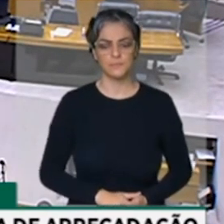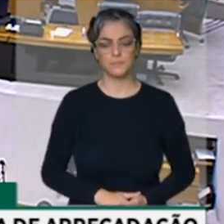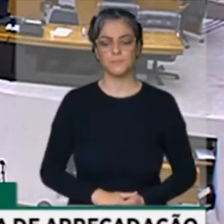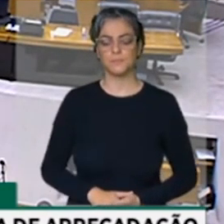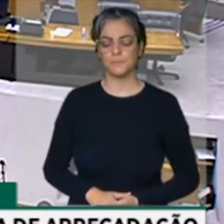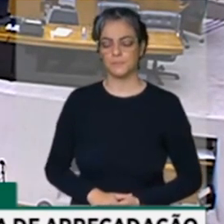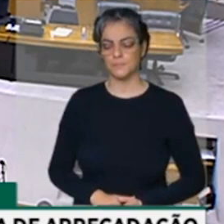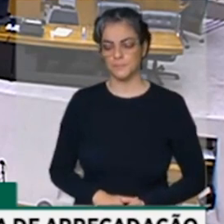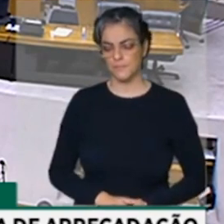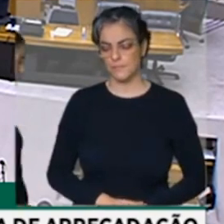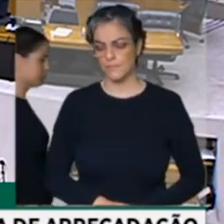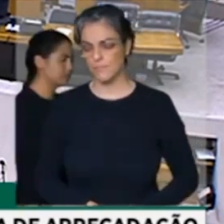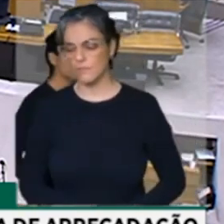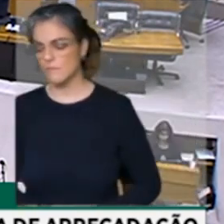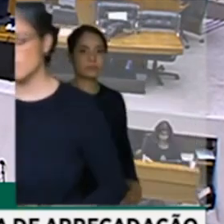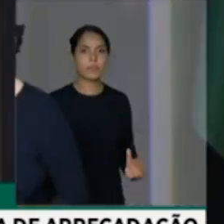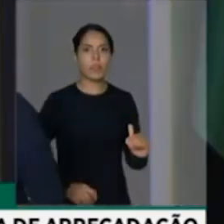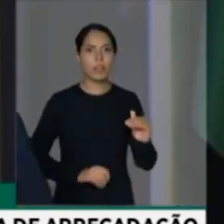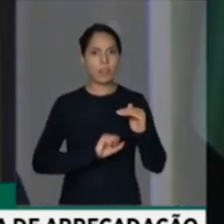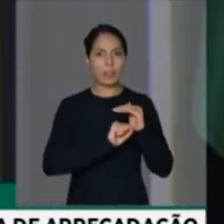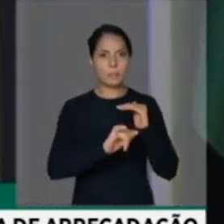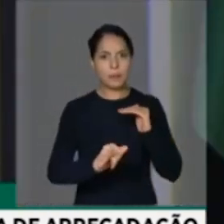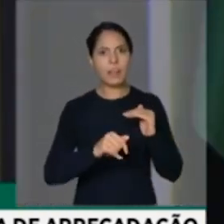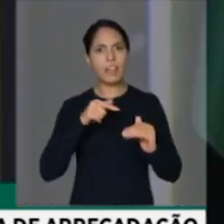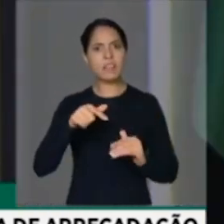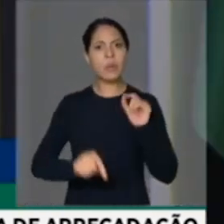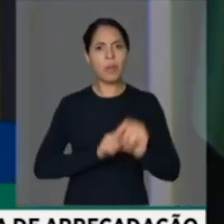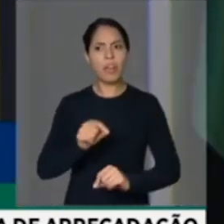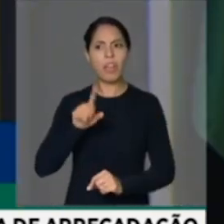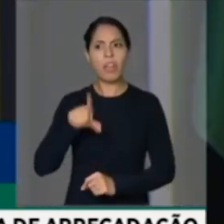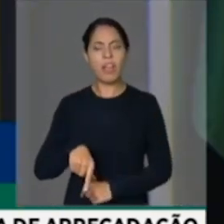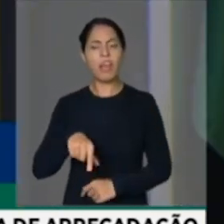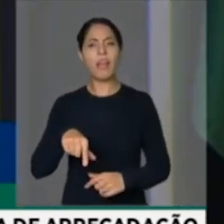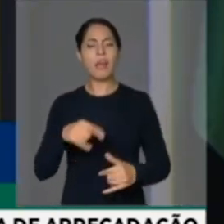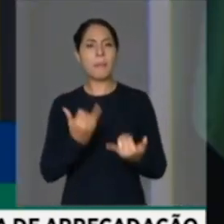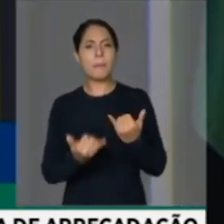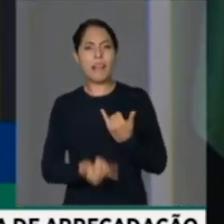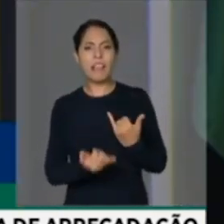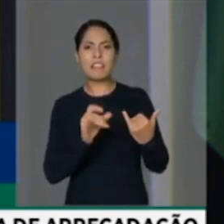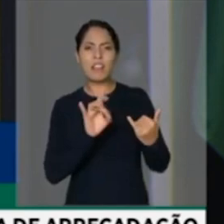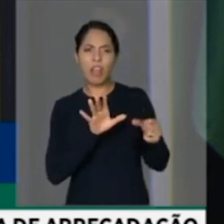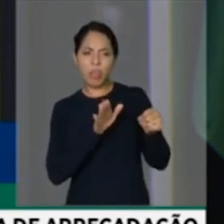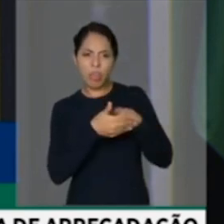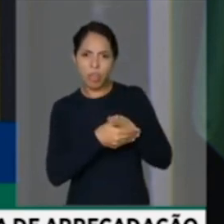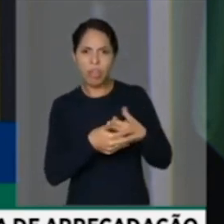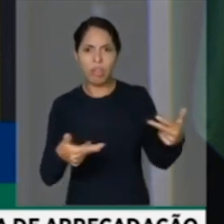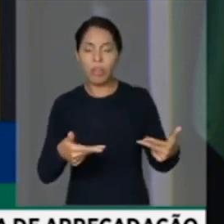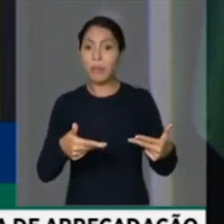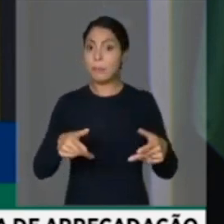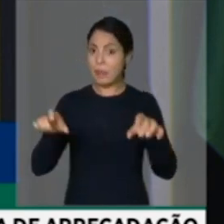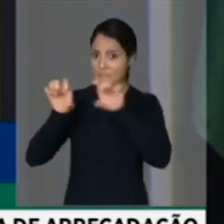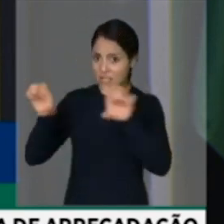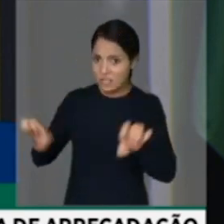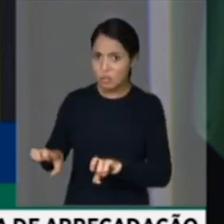não produzem nada, né? Estatais que dão prejuízo e que hoje são só esqueletos de empresas que algum dia já existiram